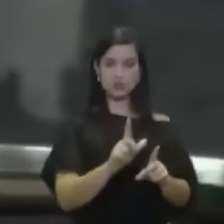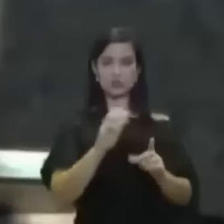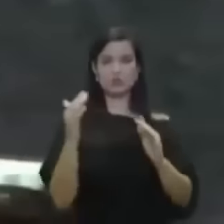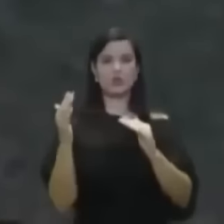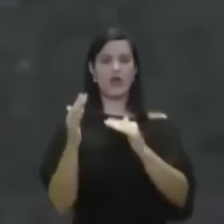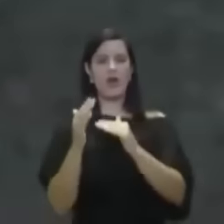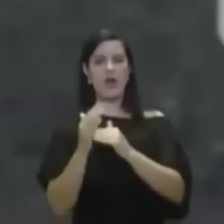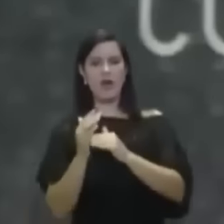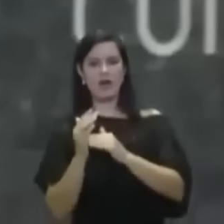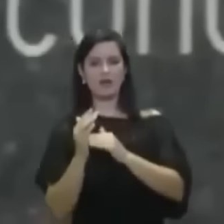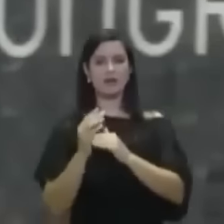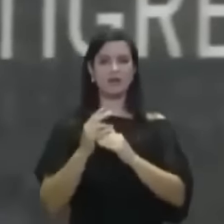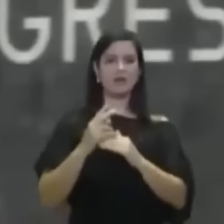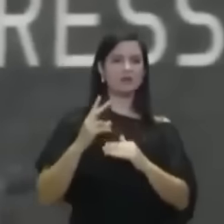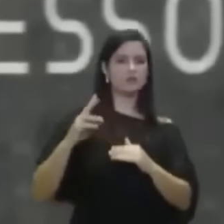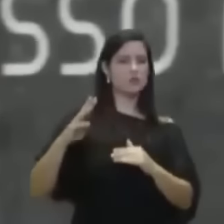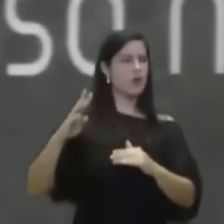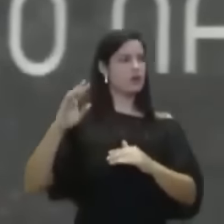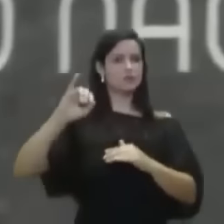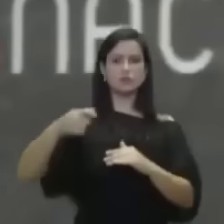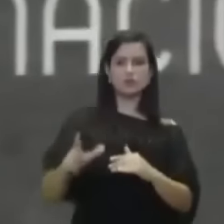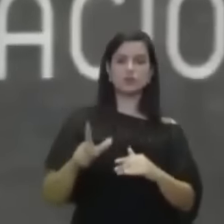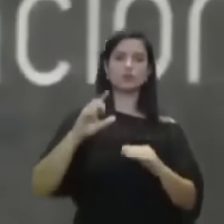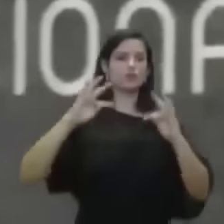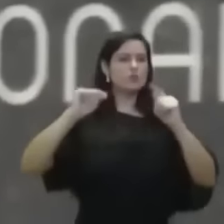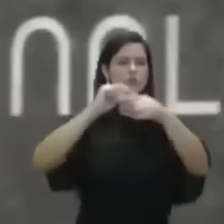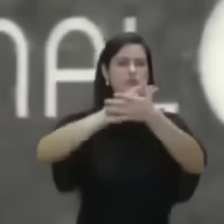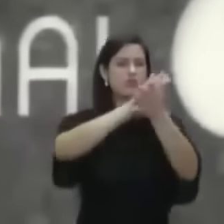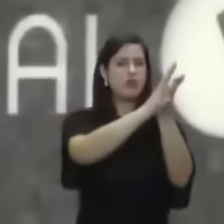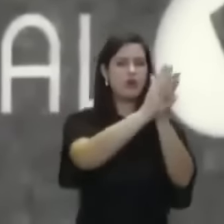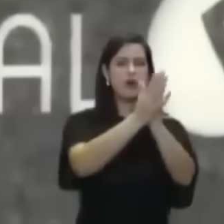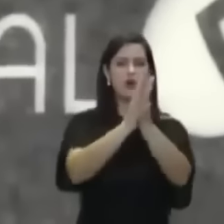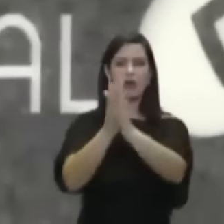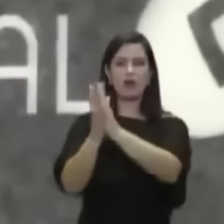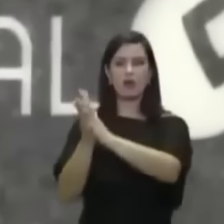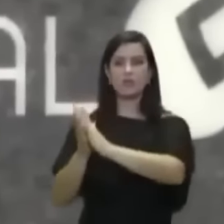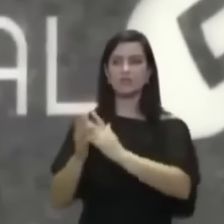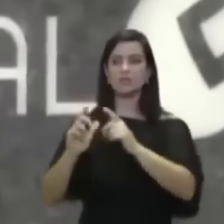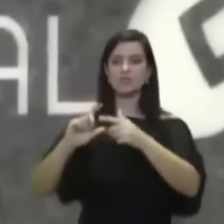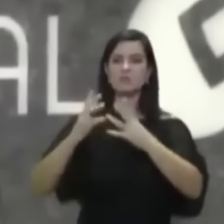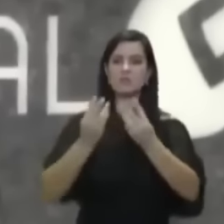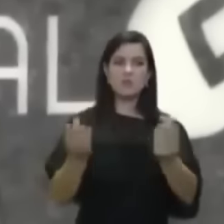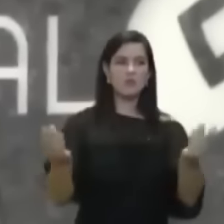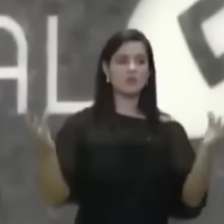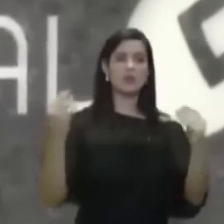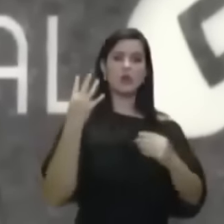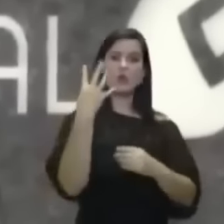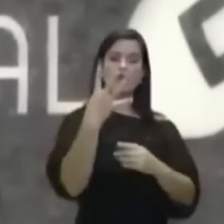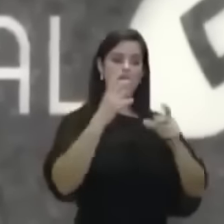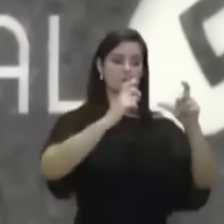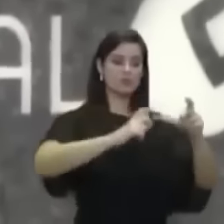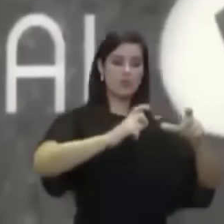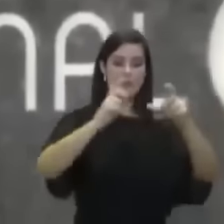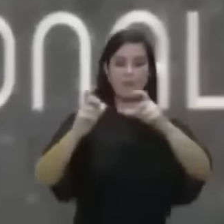70% da cidade estava destruída. Dos 14 bairros de Roma, 10 deles tinham sido destruídos. Os 4 bairros